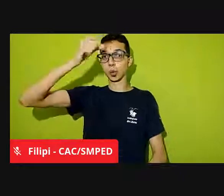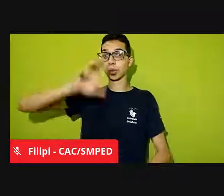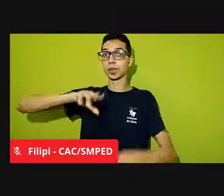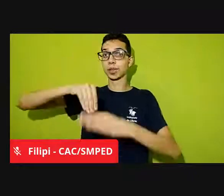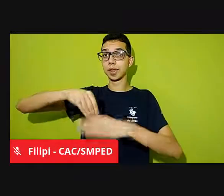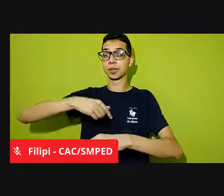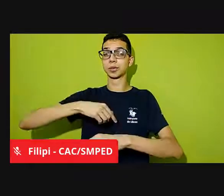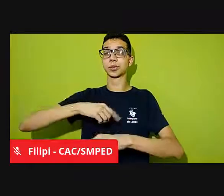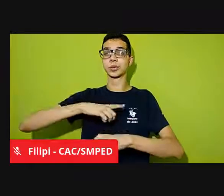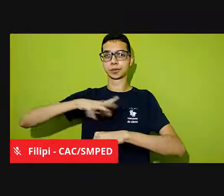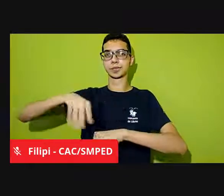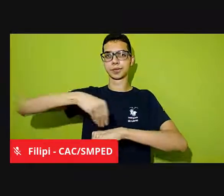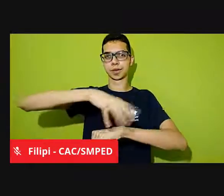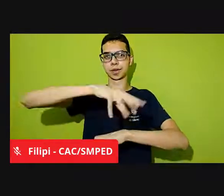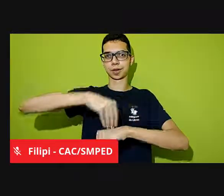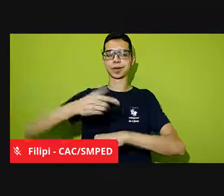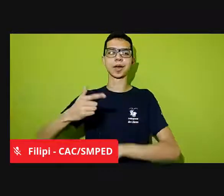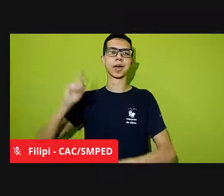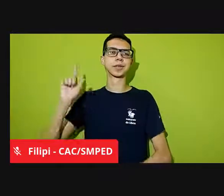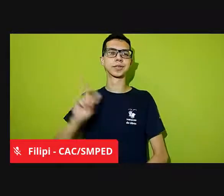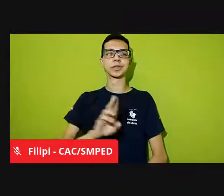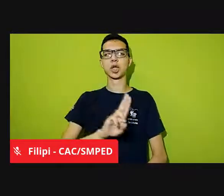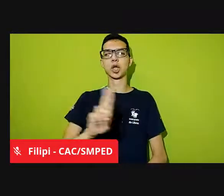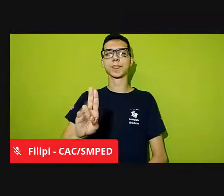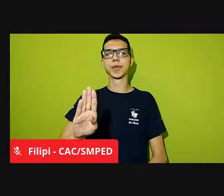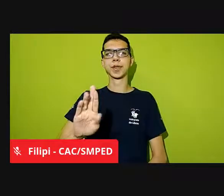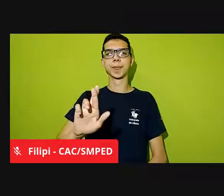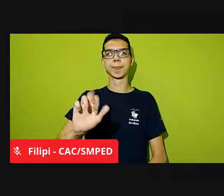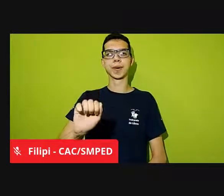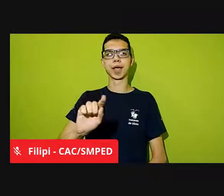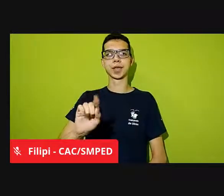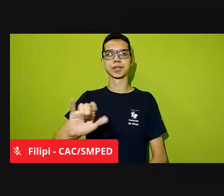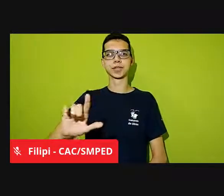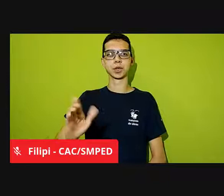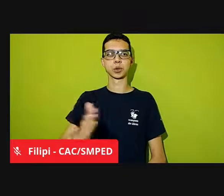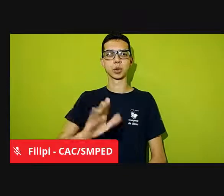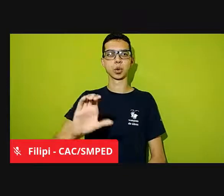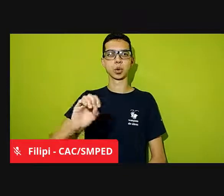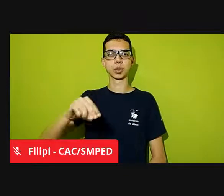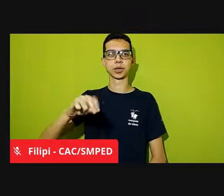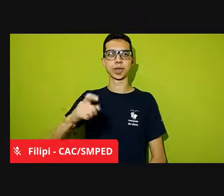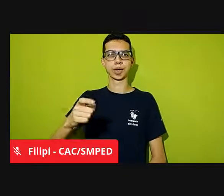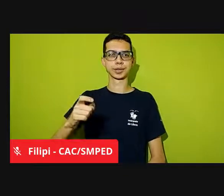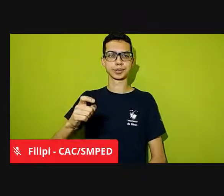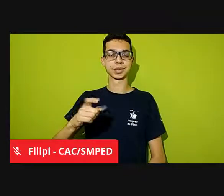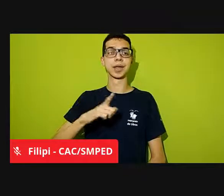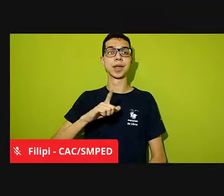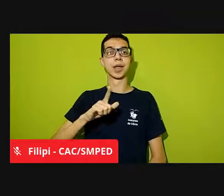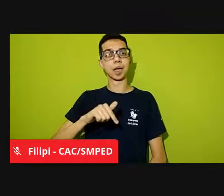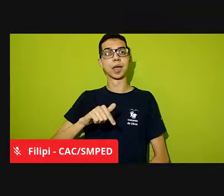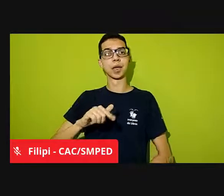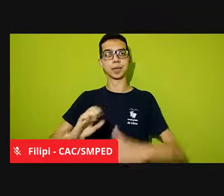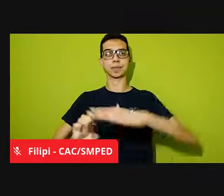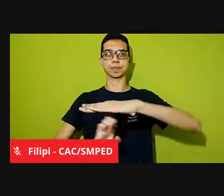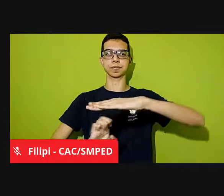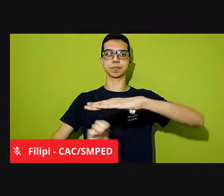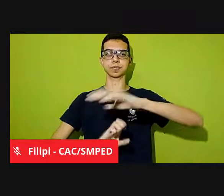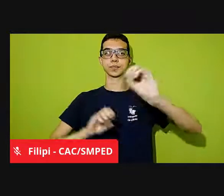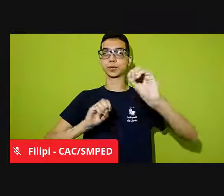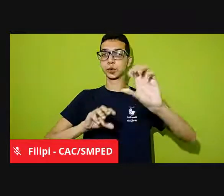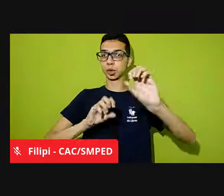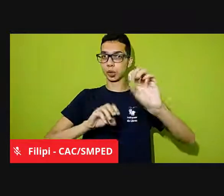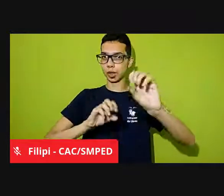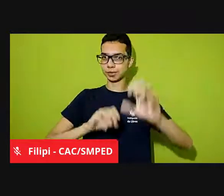que na época era a Brasil Conex, que era uma empresa de educação de exposições, mega